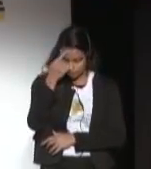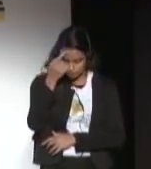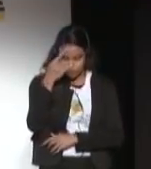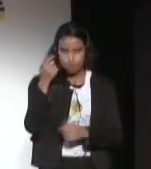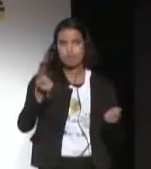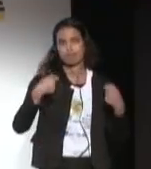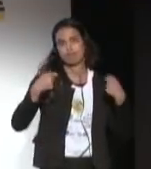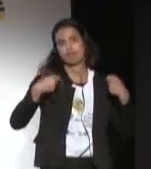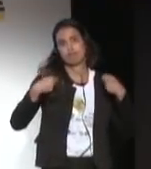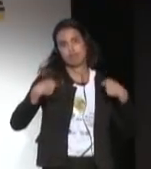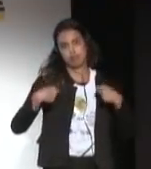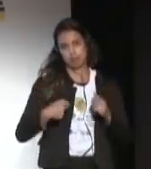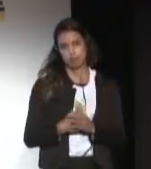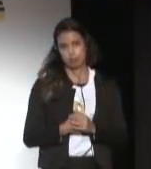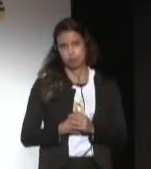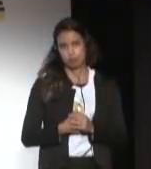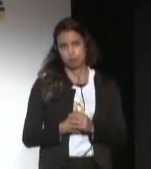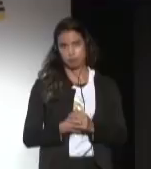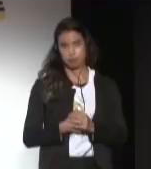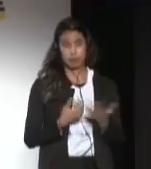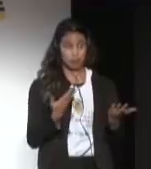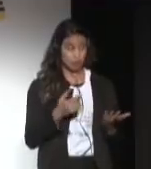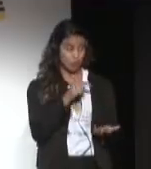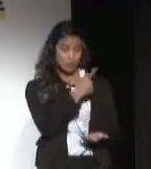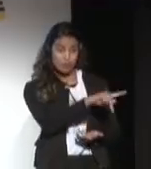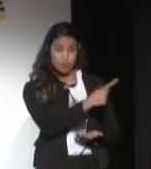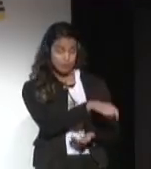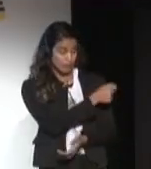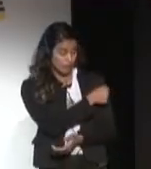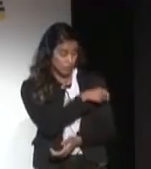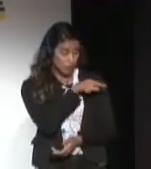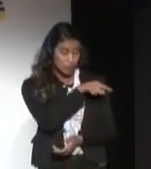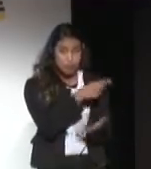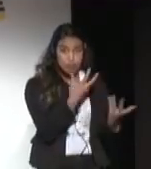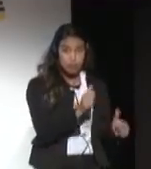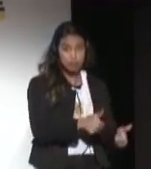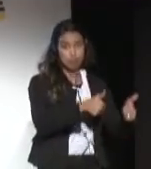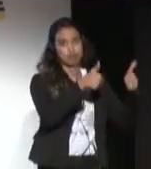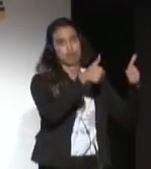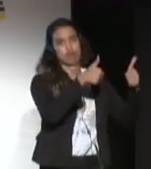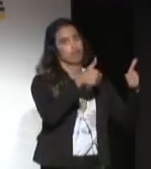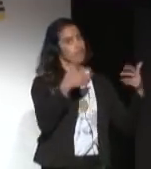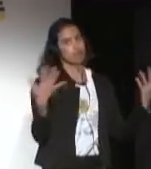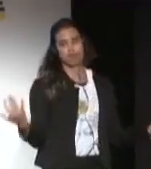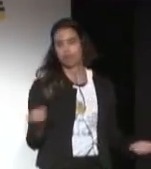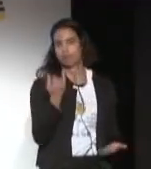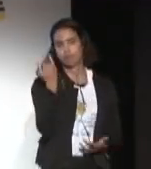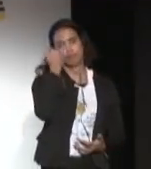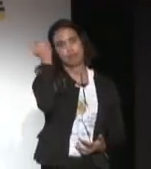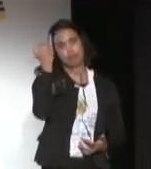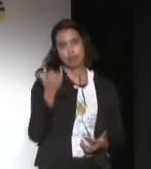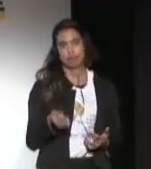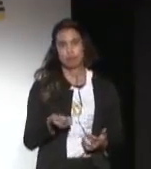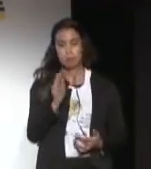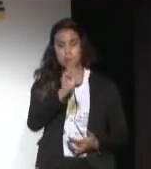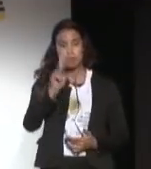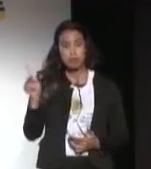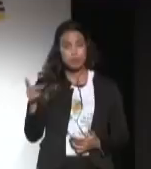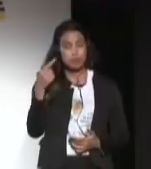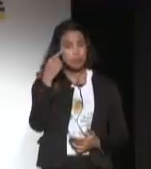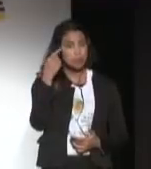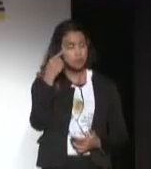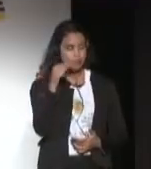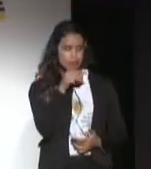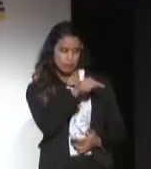crescimento, essa é uma das competências socioemocionais mais importantes para ter sucesso na vida. Esse tipo de pedagogia não é